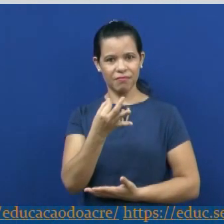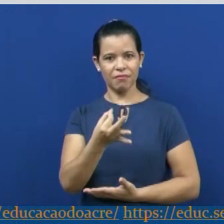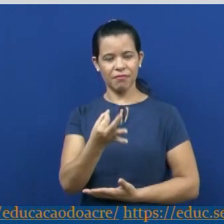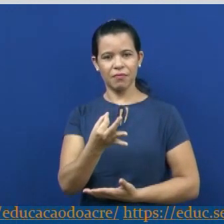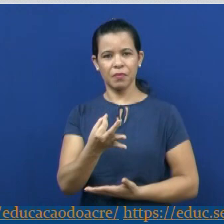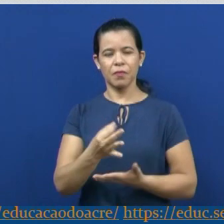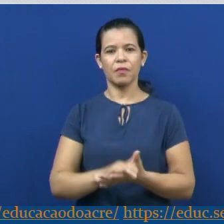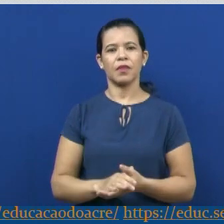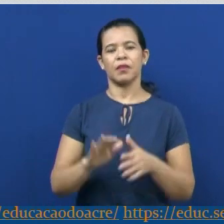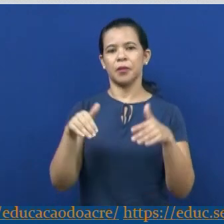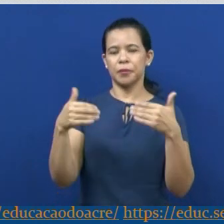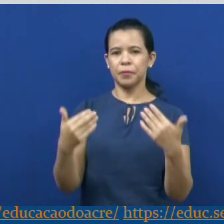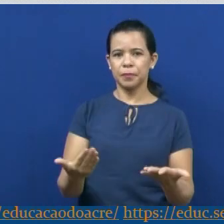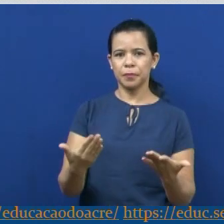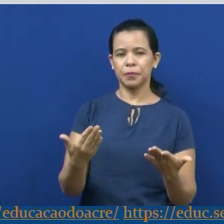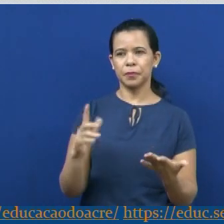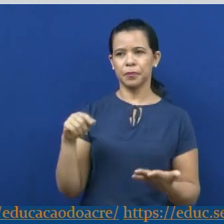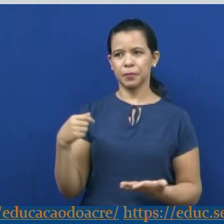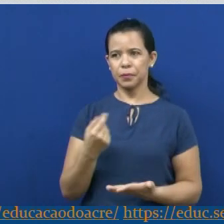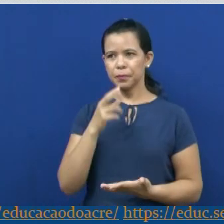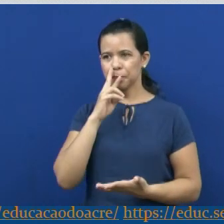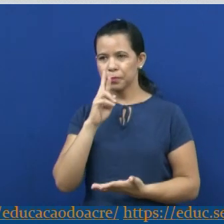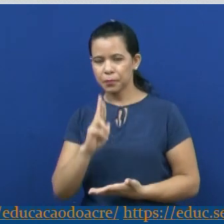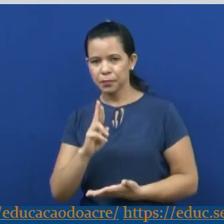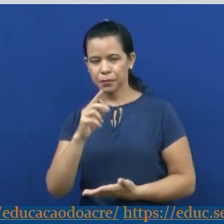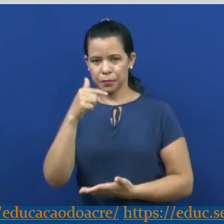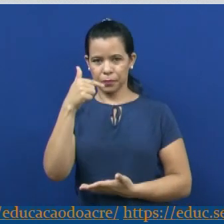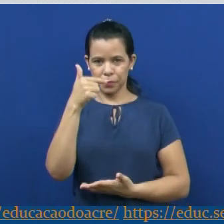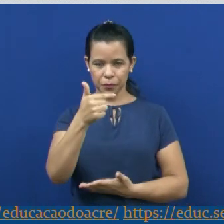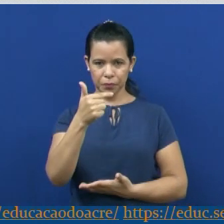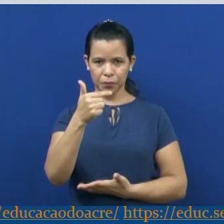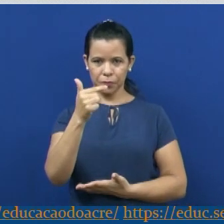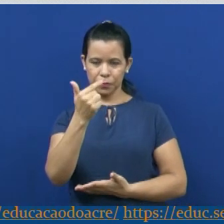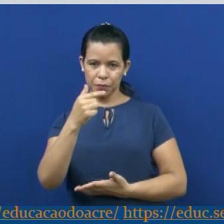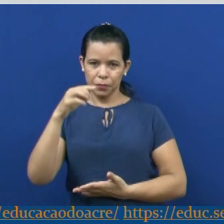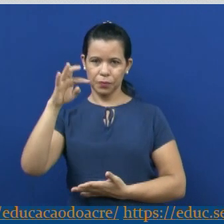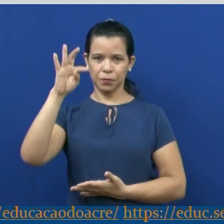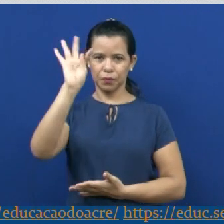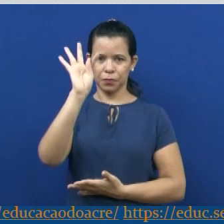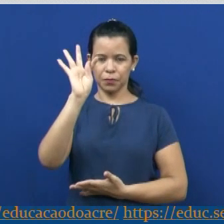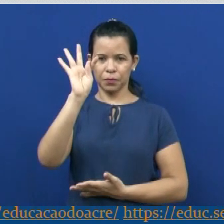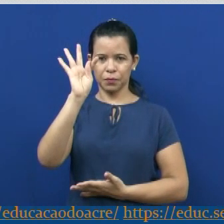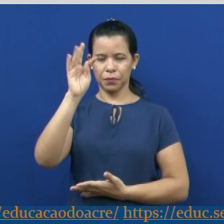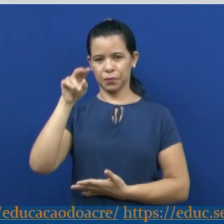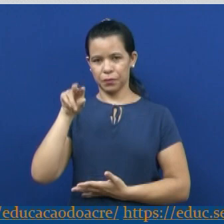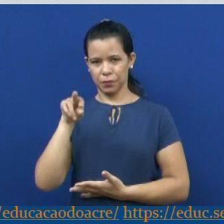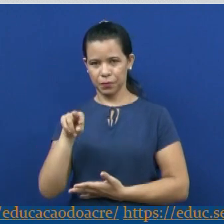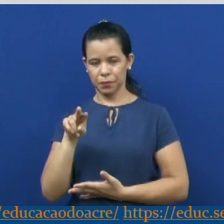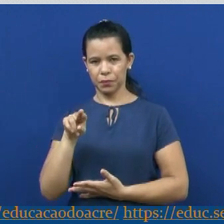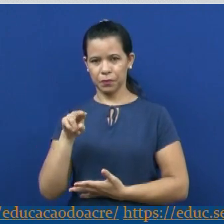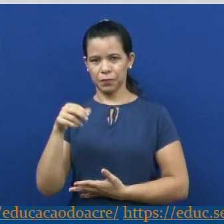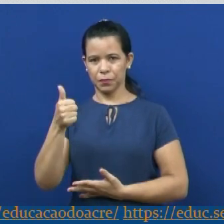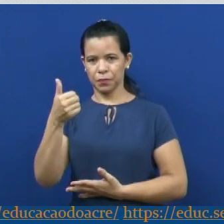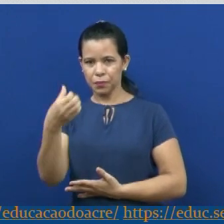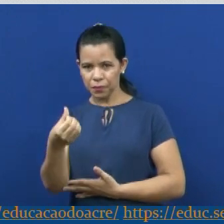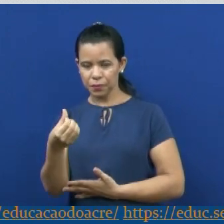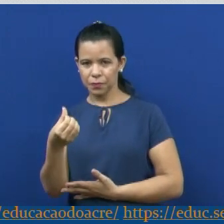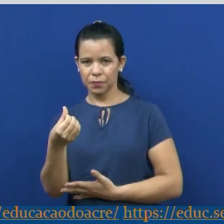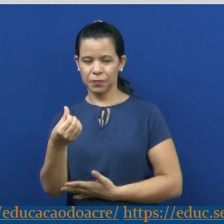caso, a minha solução ficará 2 elevado a t igual a